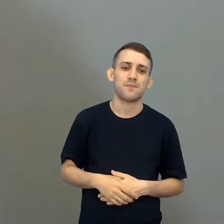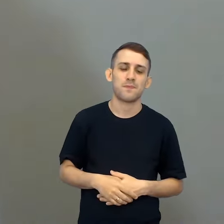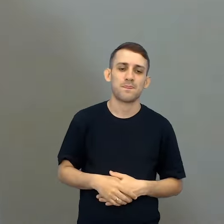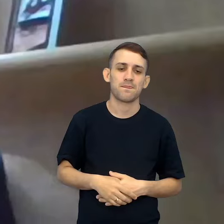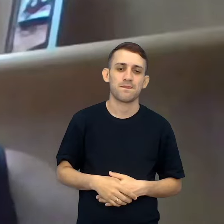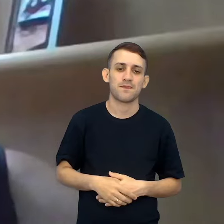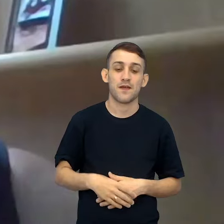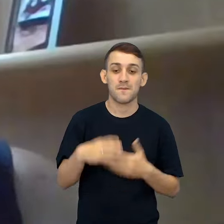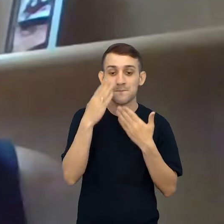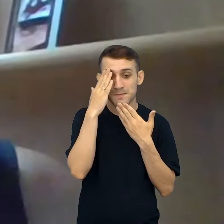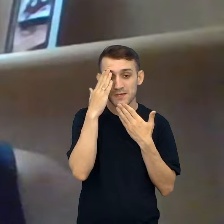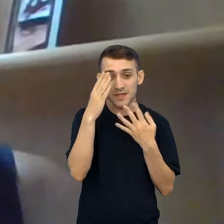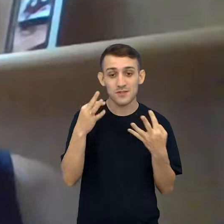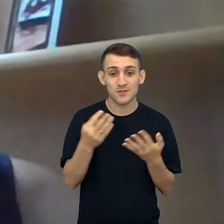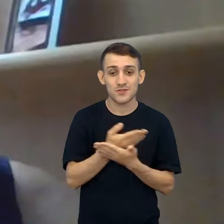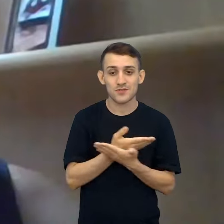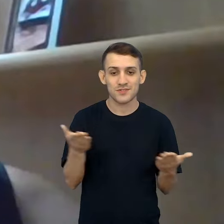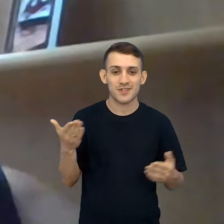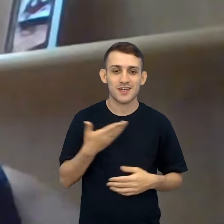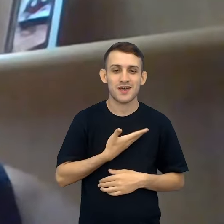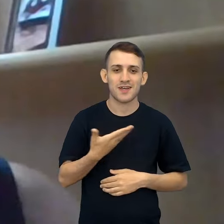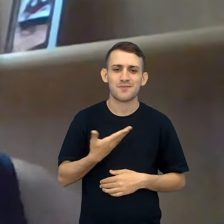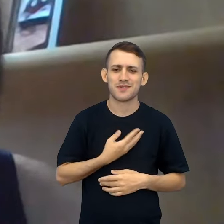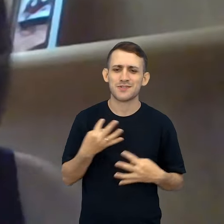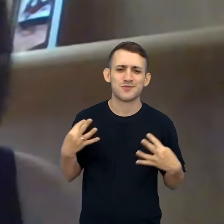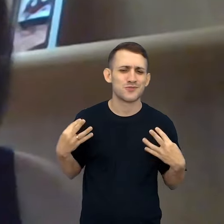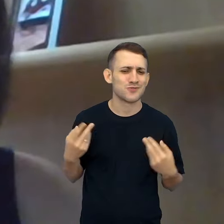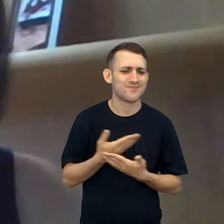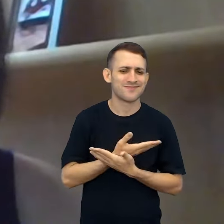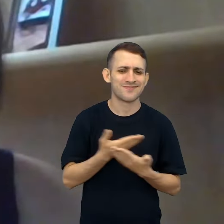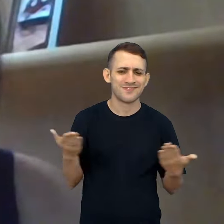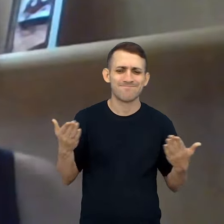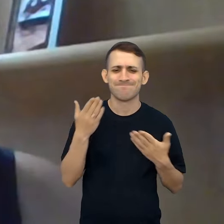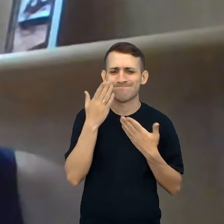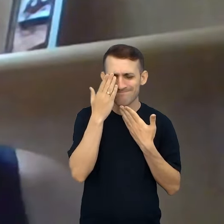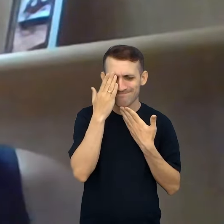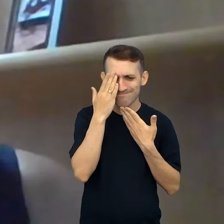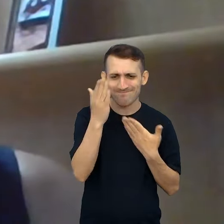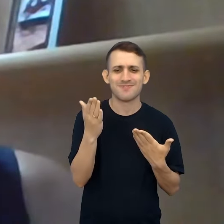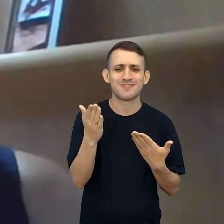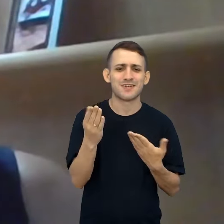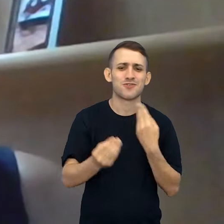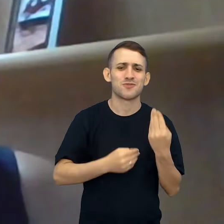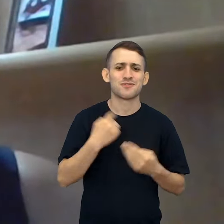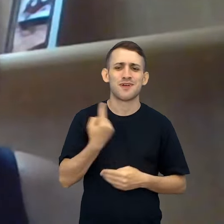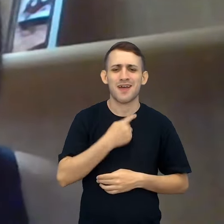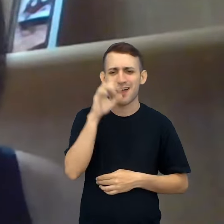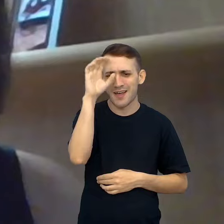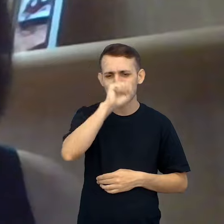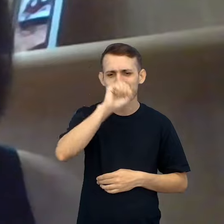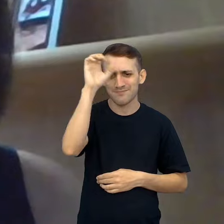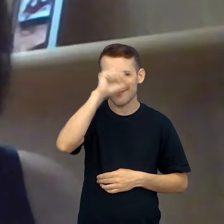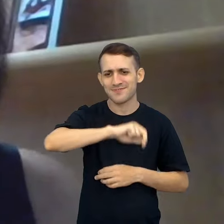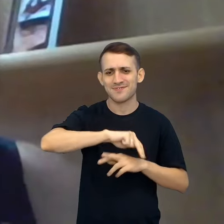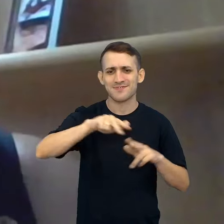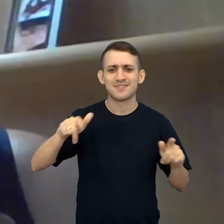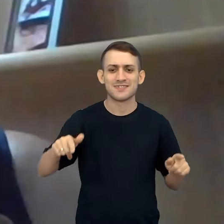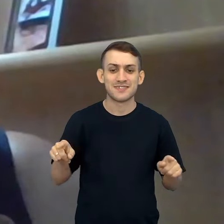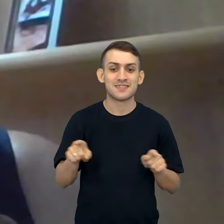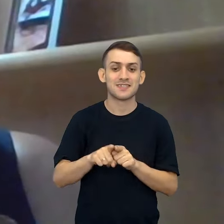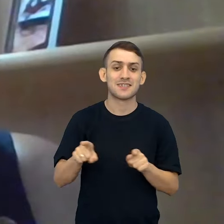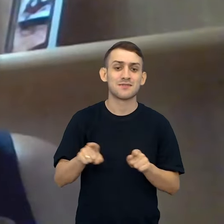Muito obrigada, minhas amigas, né, minhas colegas e companheiras de trabalho, quantos aprendizados, né?